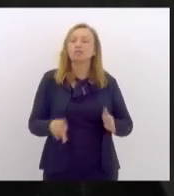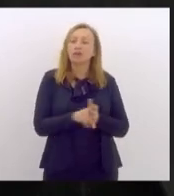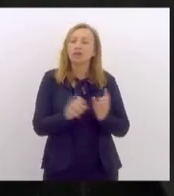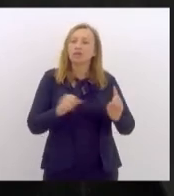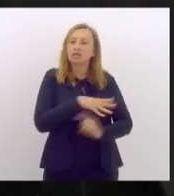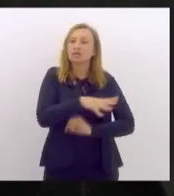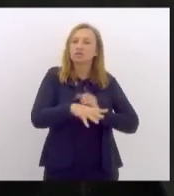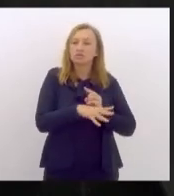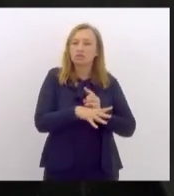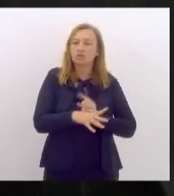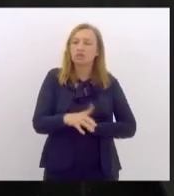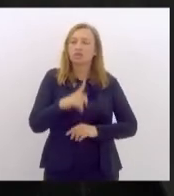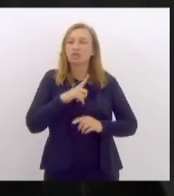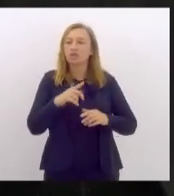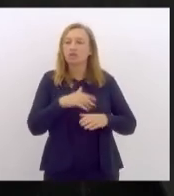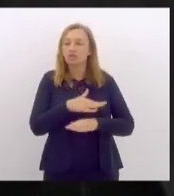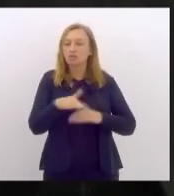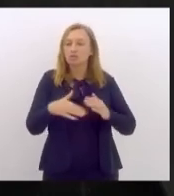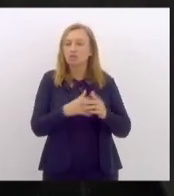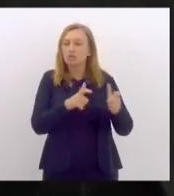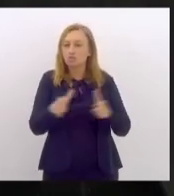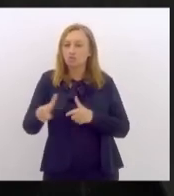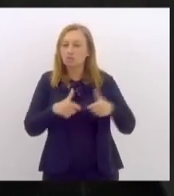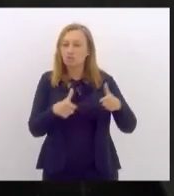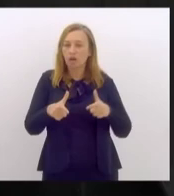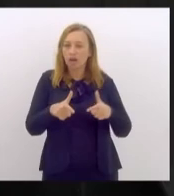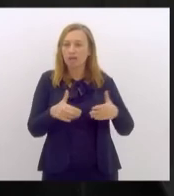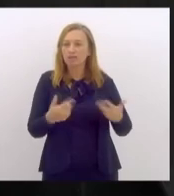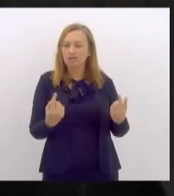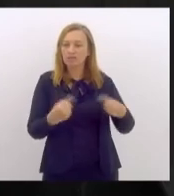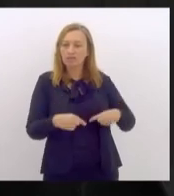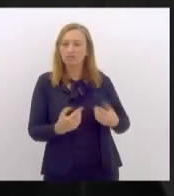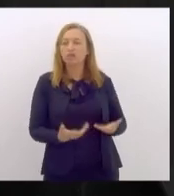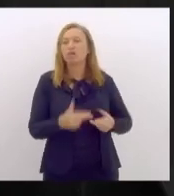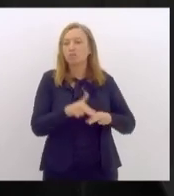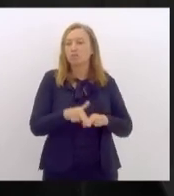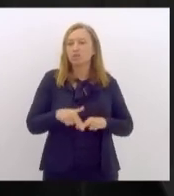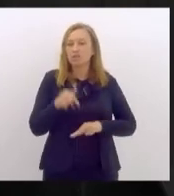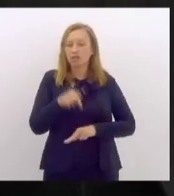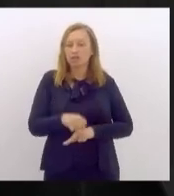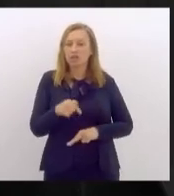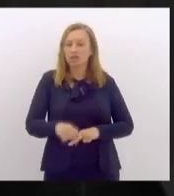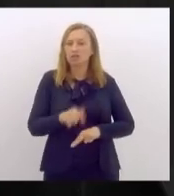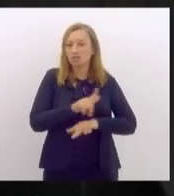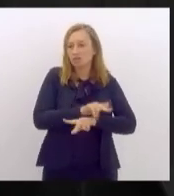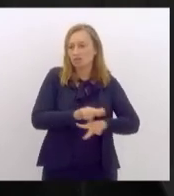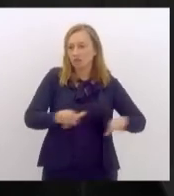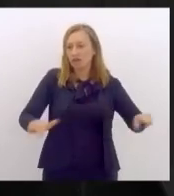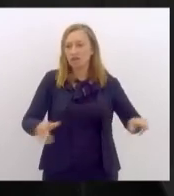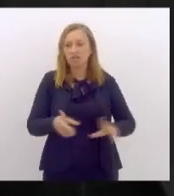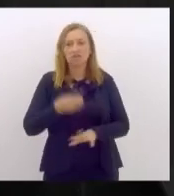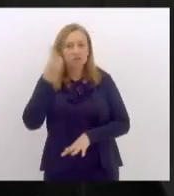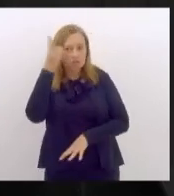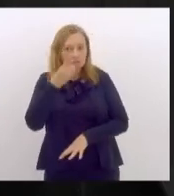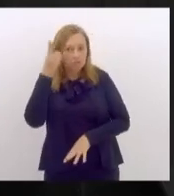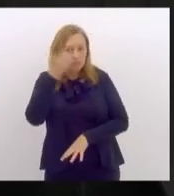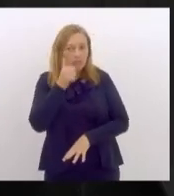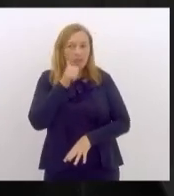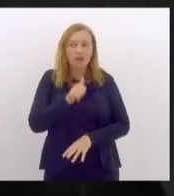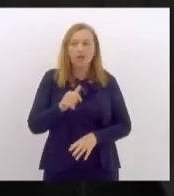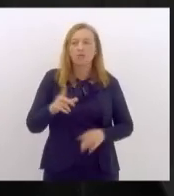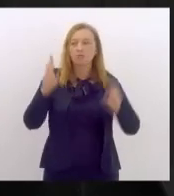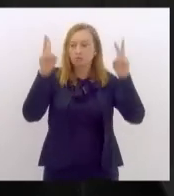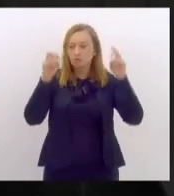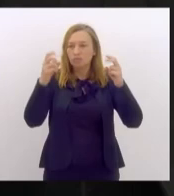é ocupar todos os espaços que está em jogo é por isso que aqui diversas deputadas trazem o tema da violência